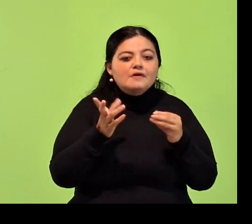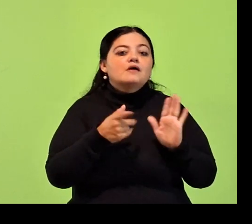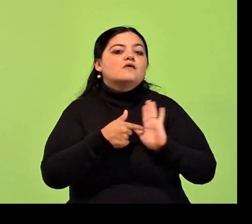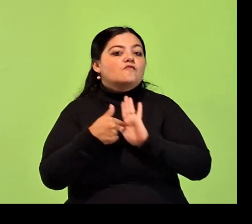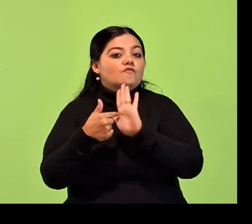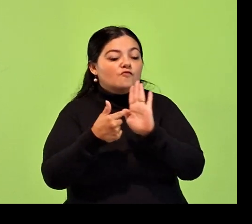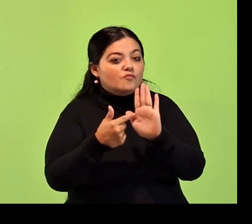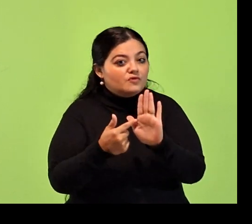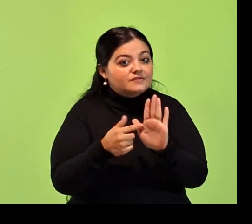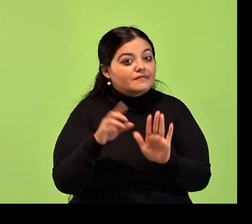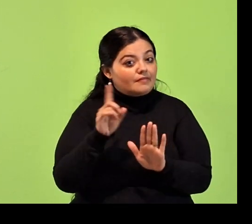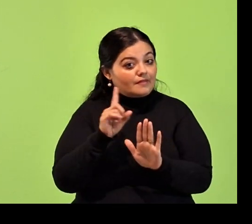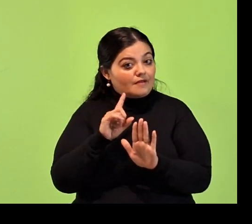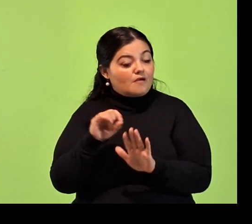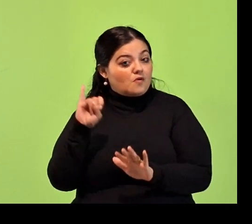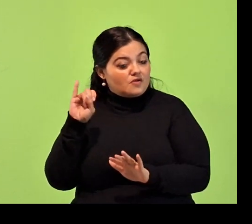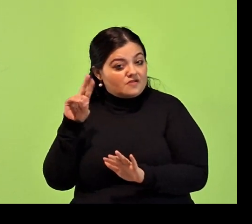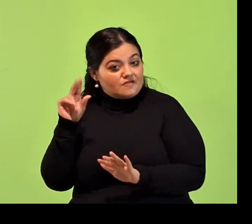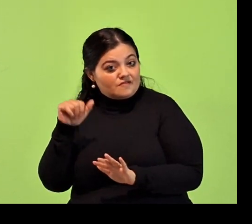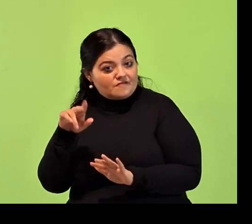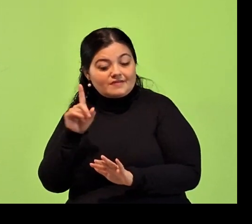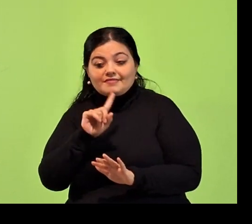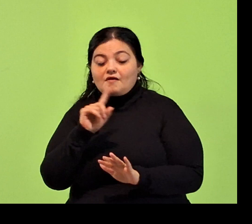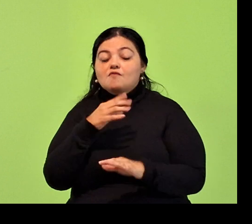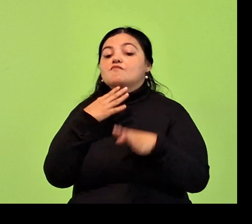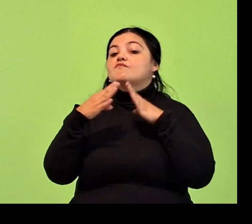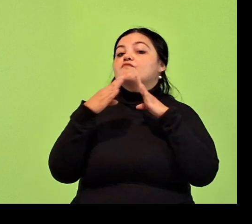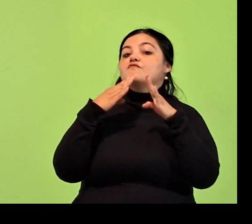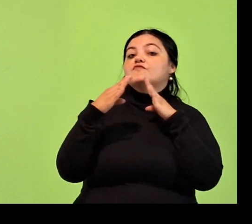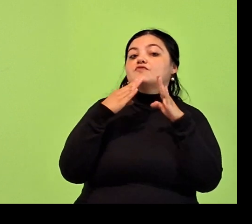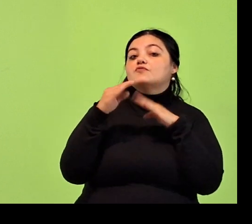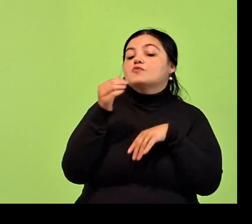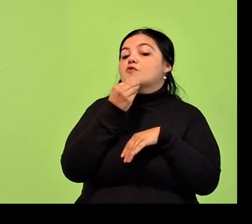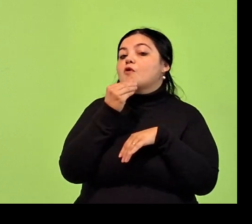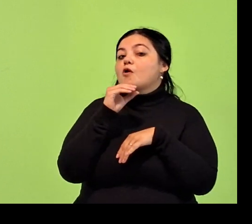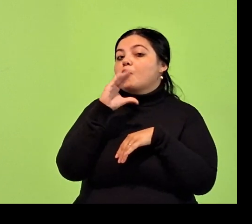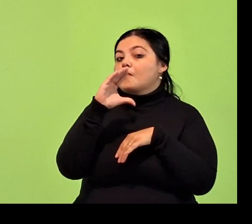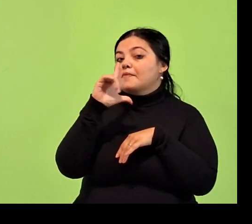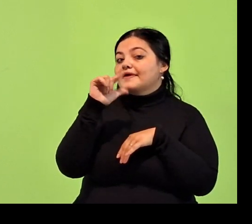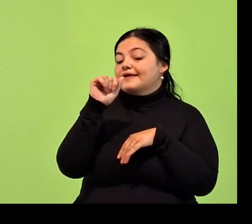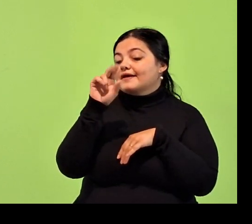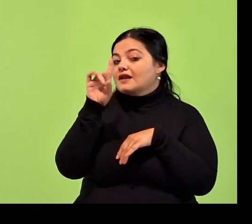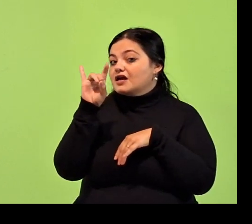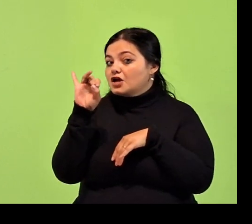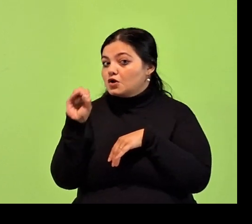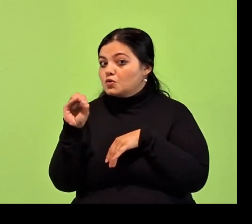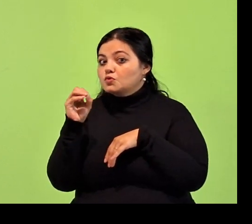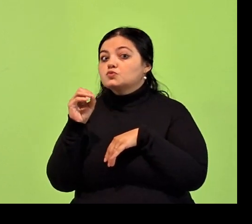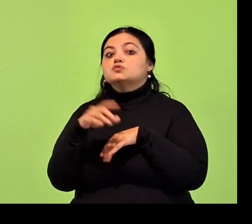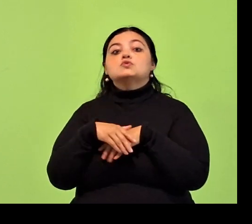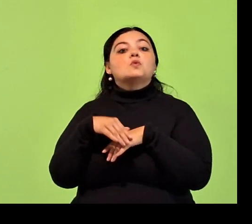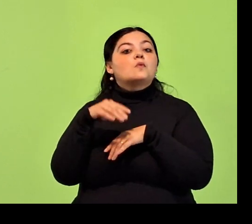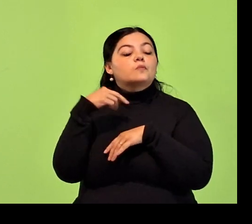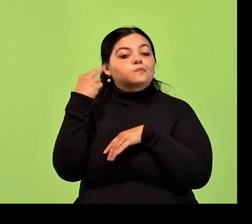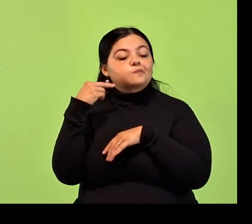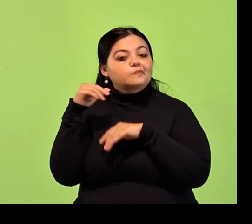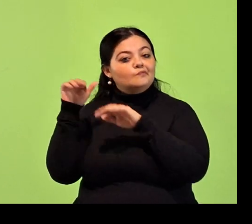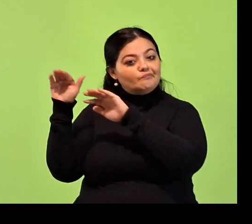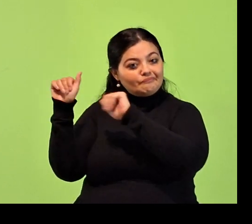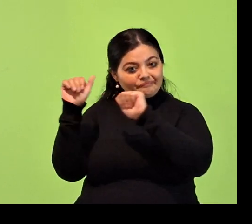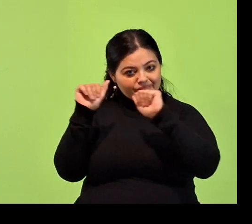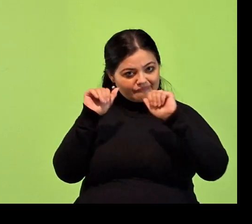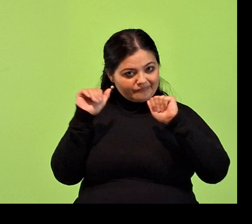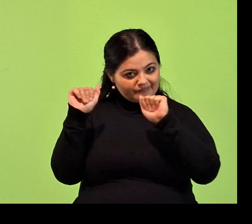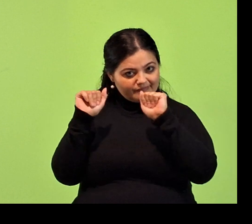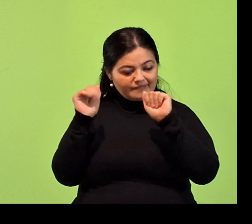pelo Ivan Mizanzuki, elas foram publicadas no Facebook pelo Cláudio Daledoni Jr., que foi advogado dos ciganos Pero e da sua